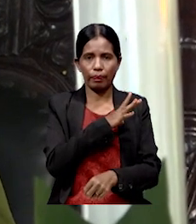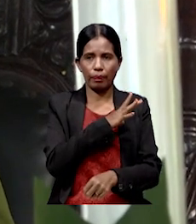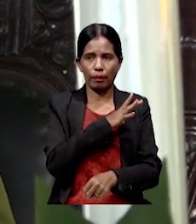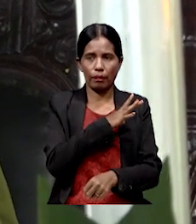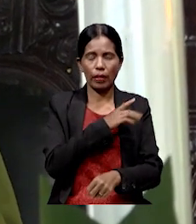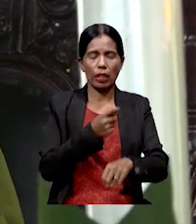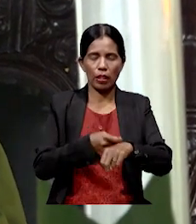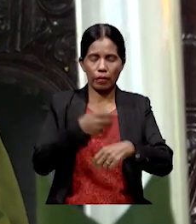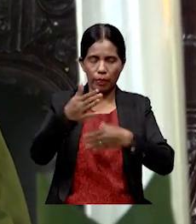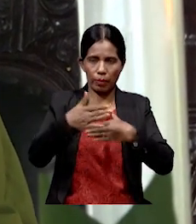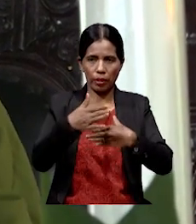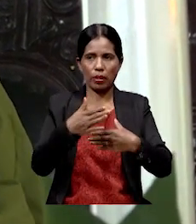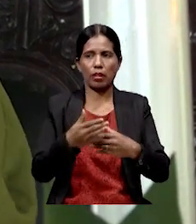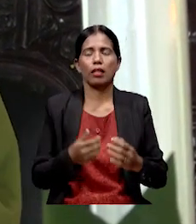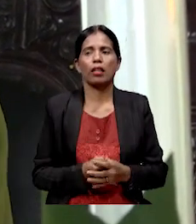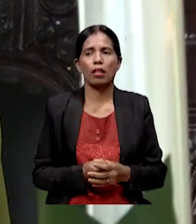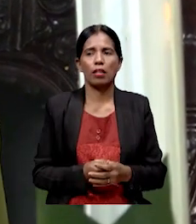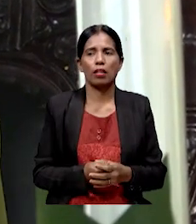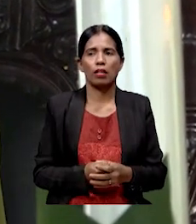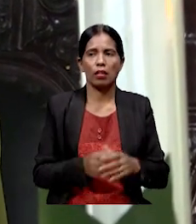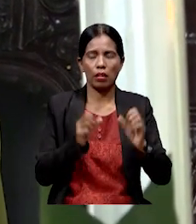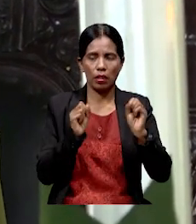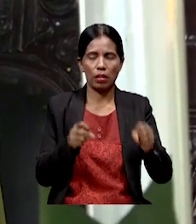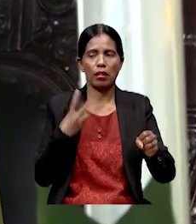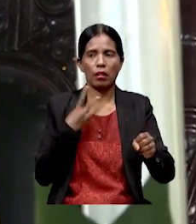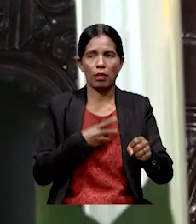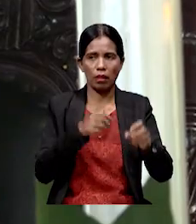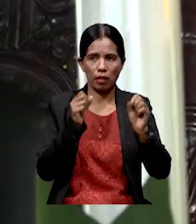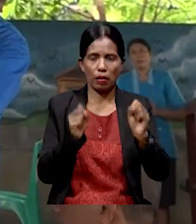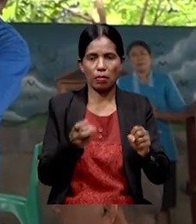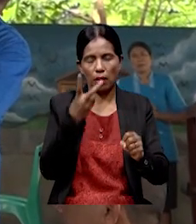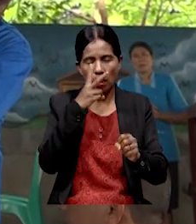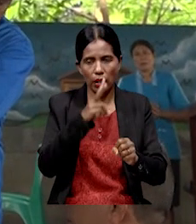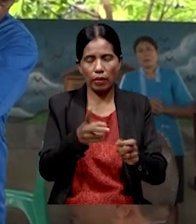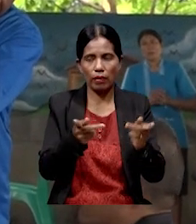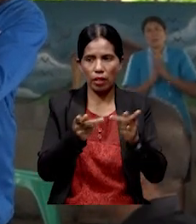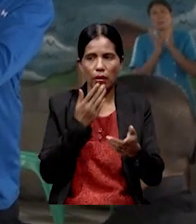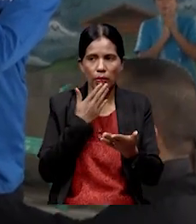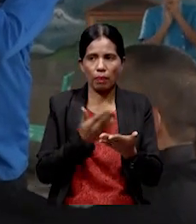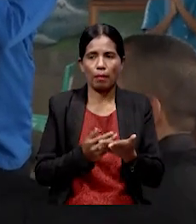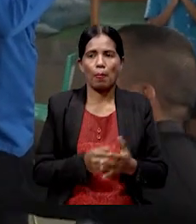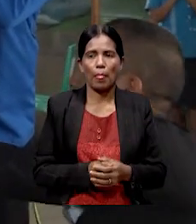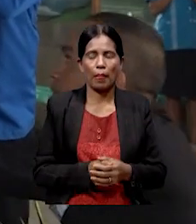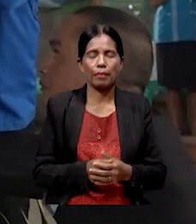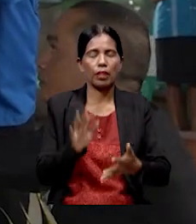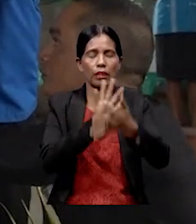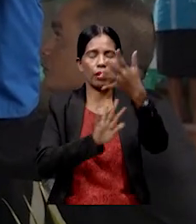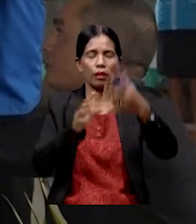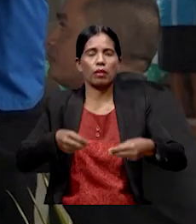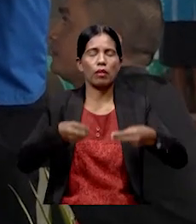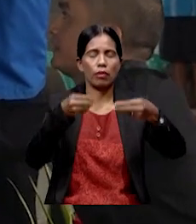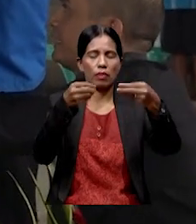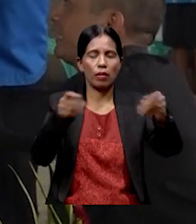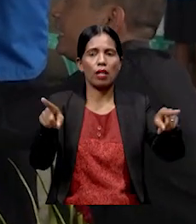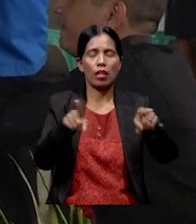ya tempo ida de ne kare se de po is mo ka ta hare ni. San Hateten, cerimônia entrega a estátua né,